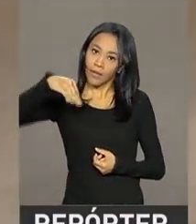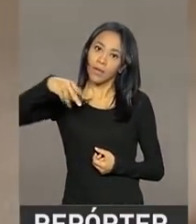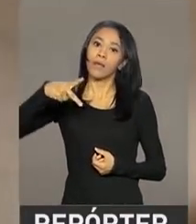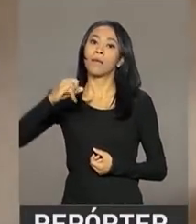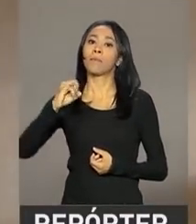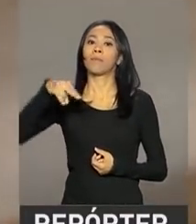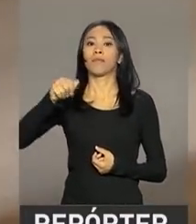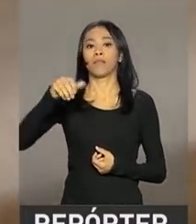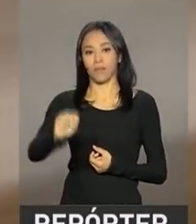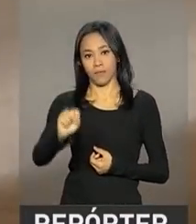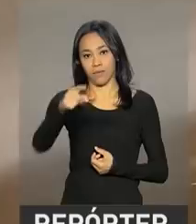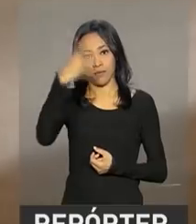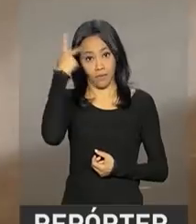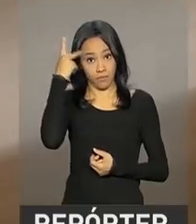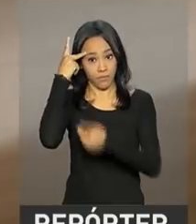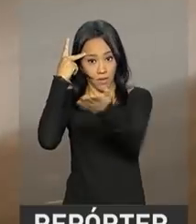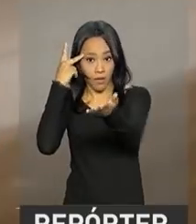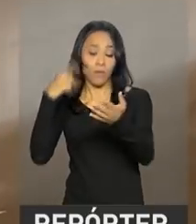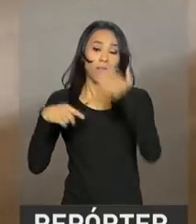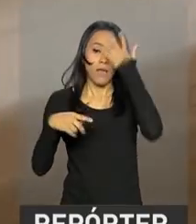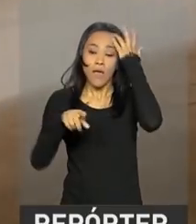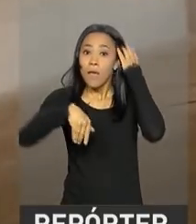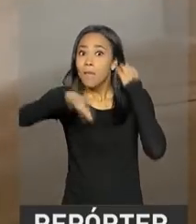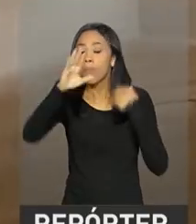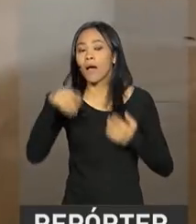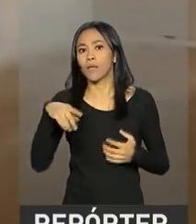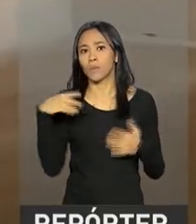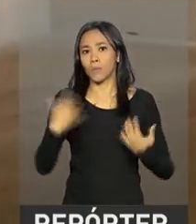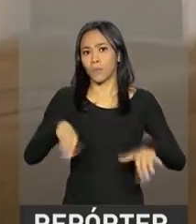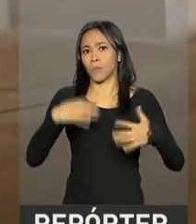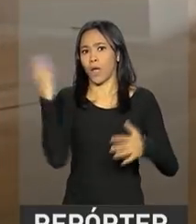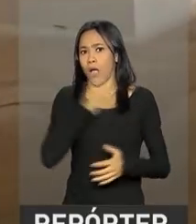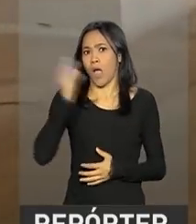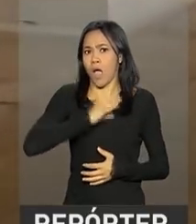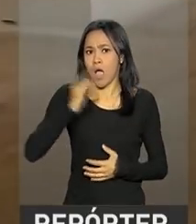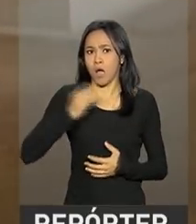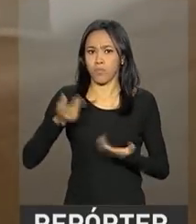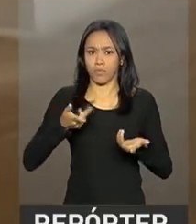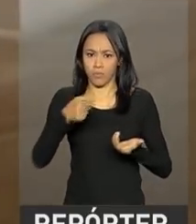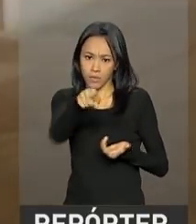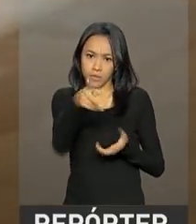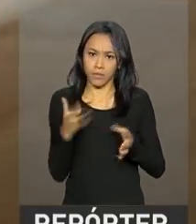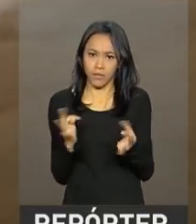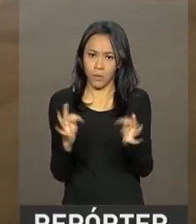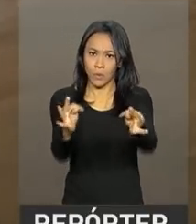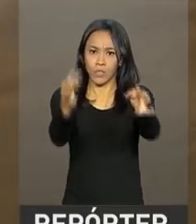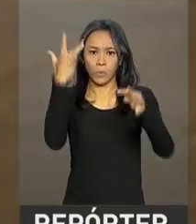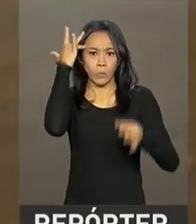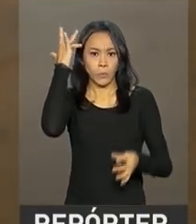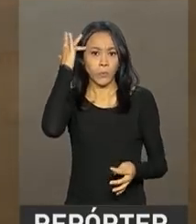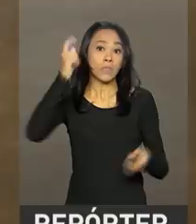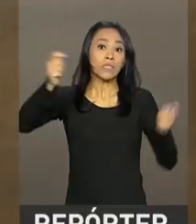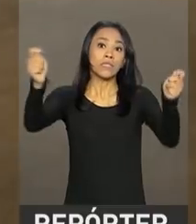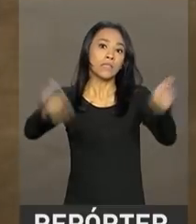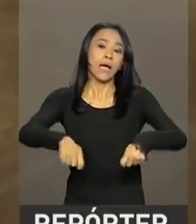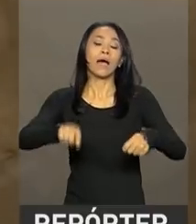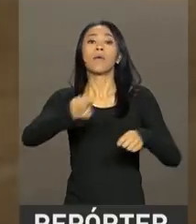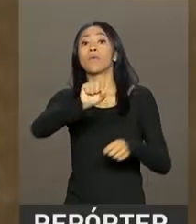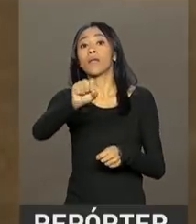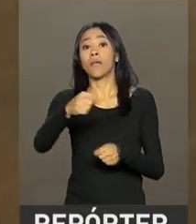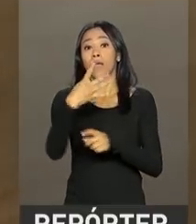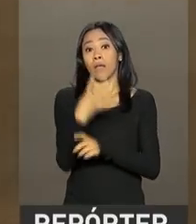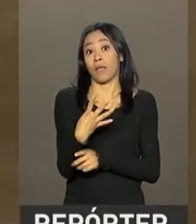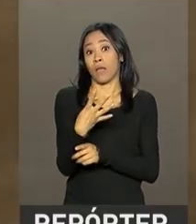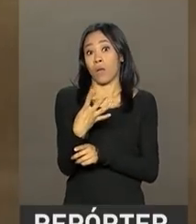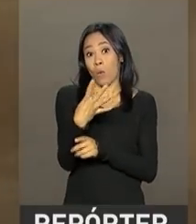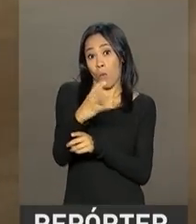circunferência, 5 vezes maior que o acelerador antigo. Quando estiver em pleno funcionamento, poderá abrigar até 40